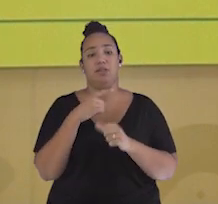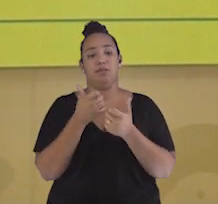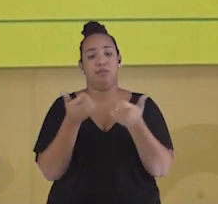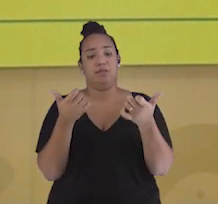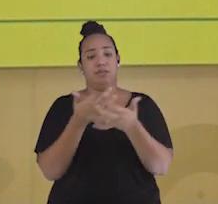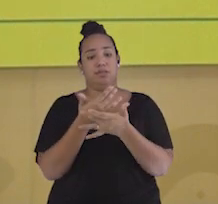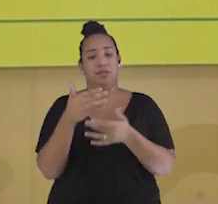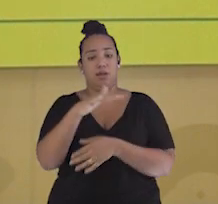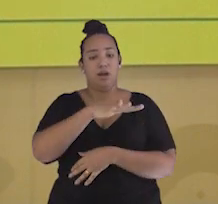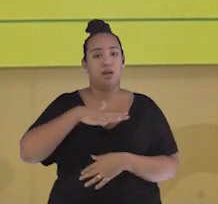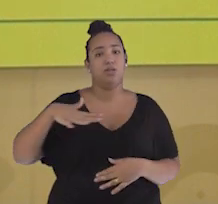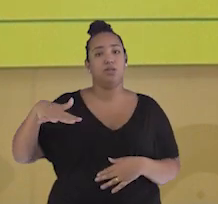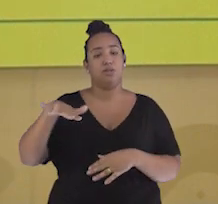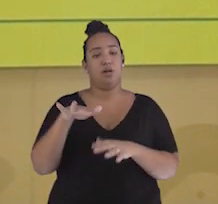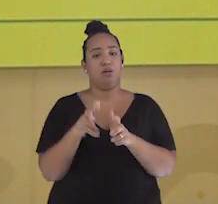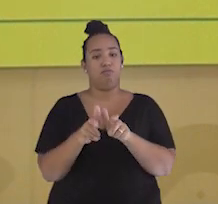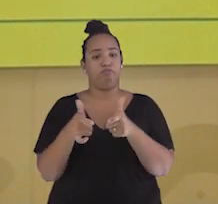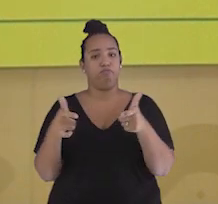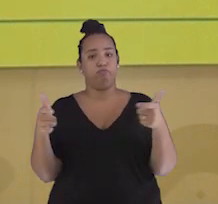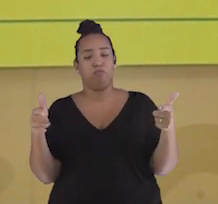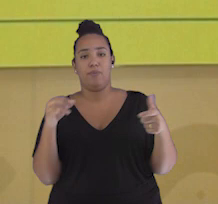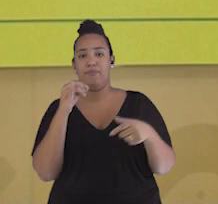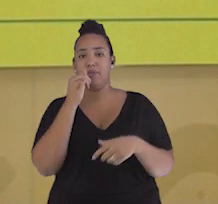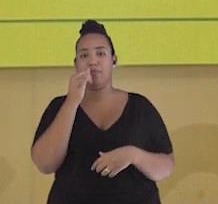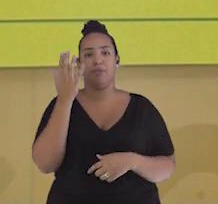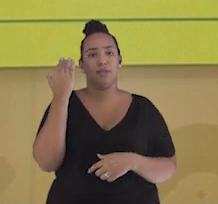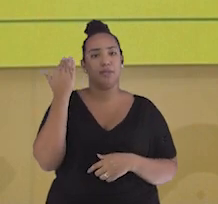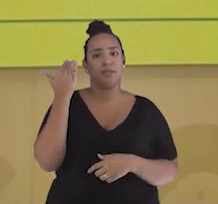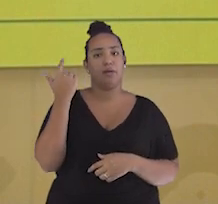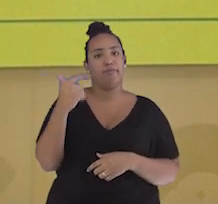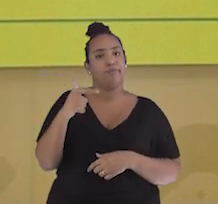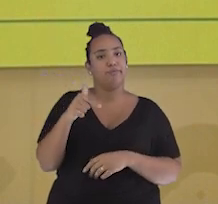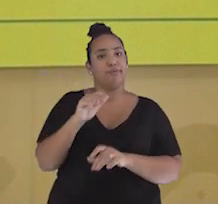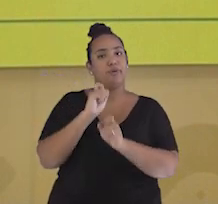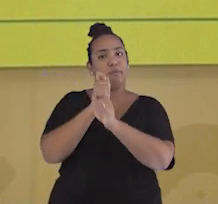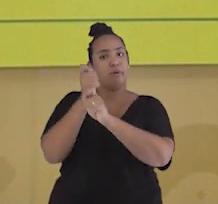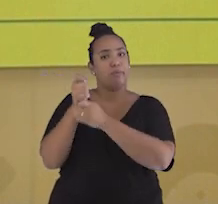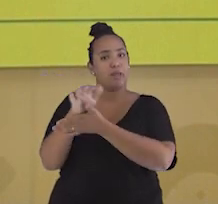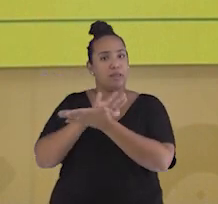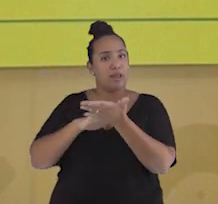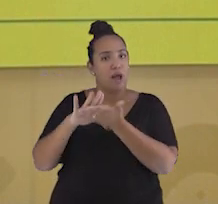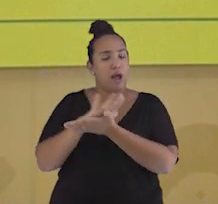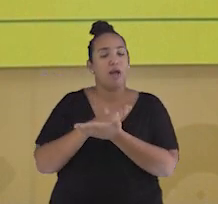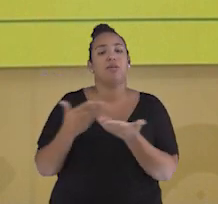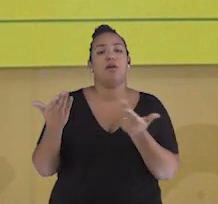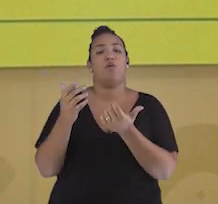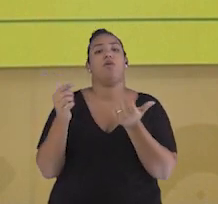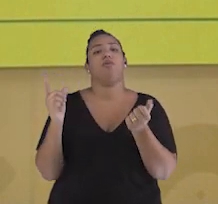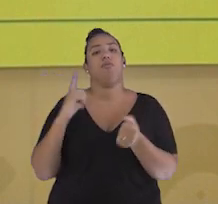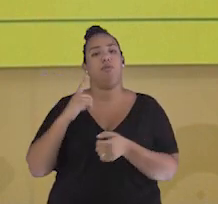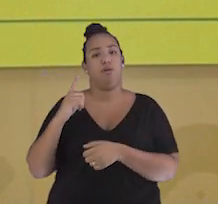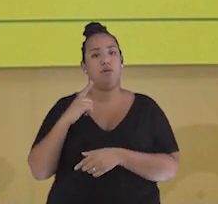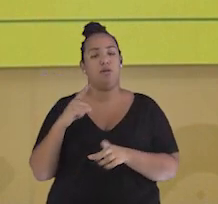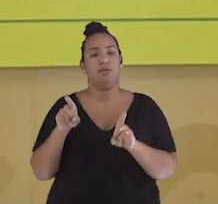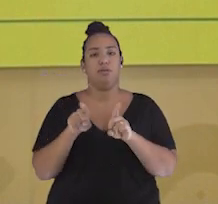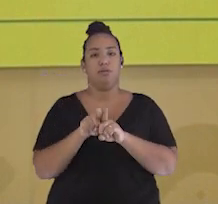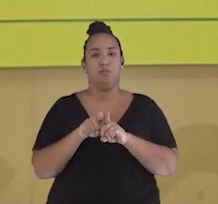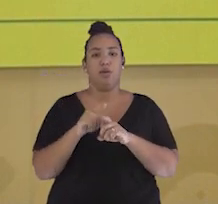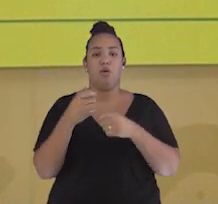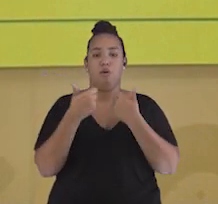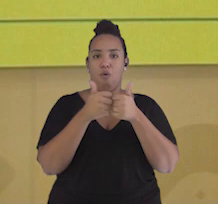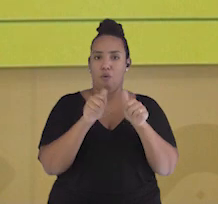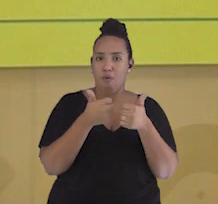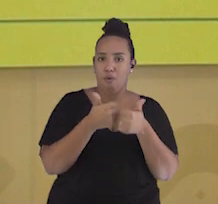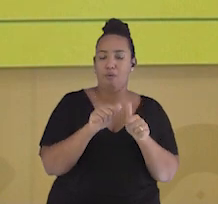aqui expansões feitas na capital do nosso estado por meio de aterros, mas as cidades também crescem